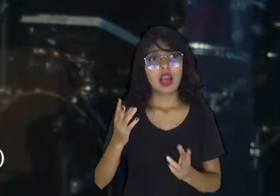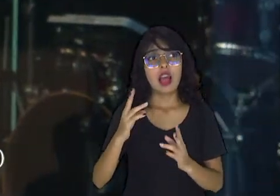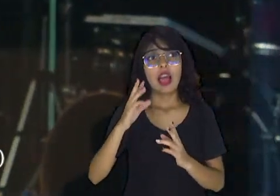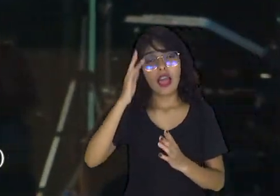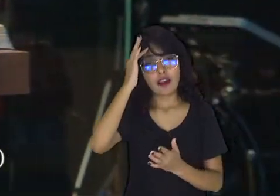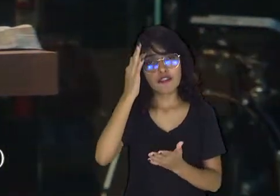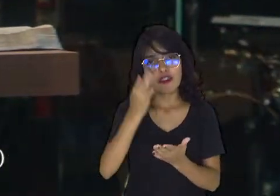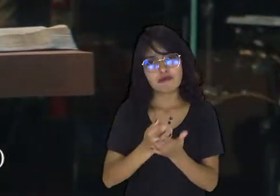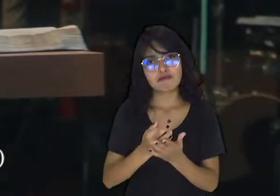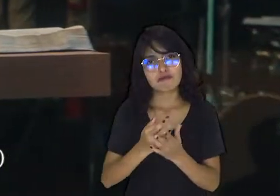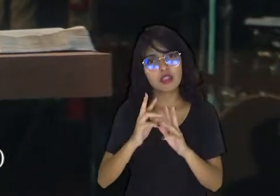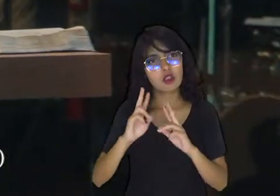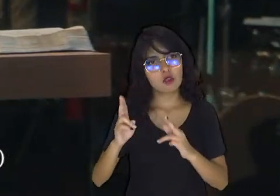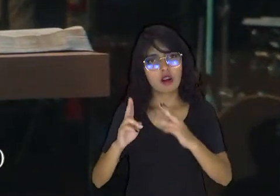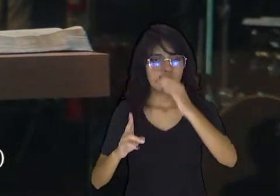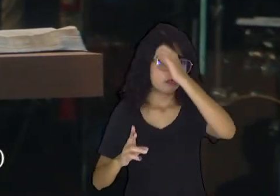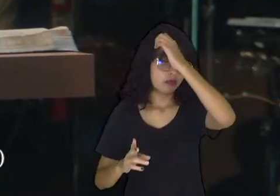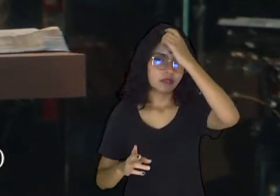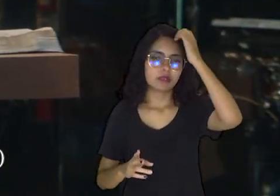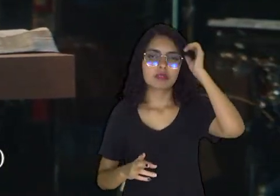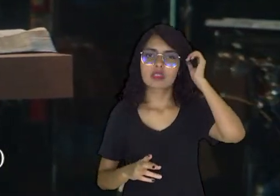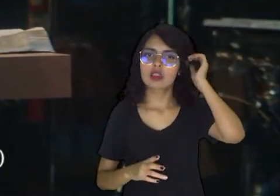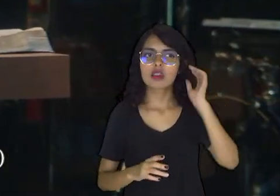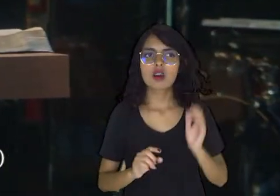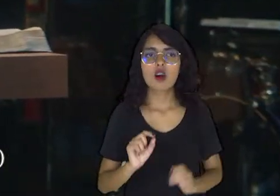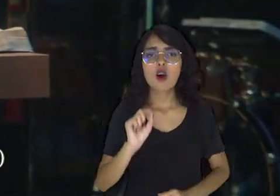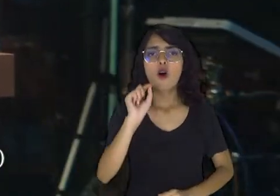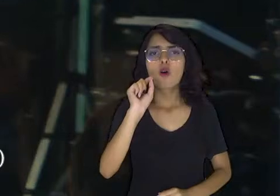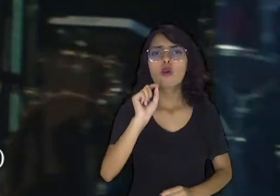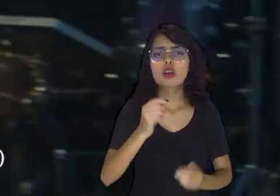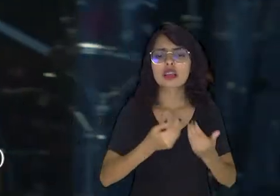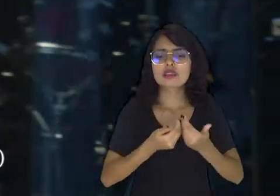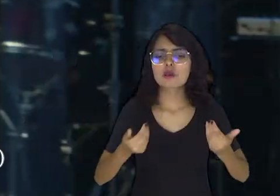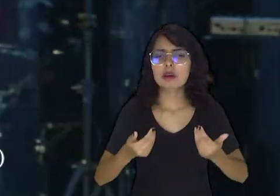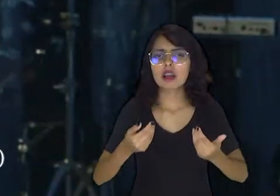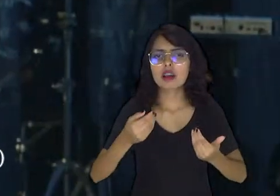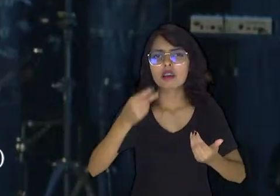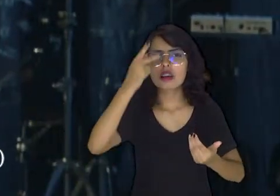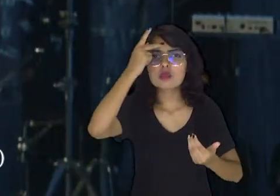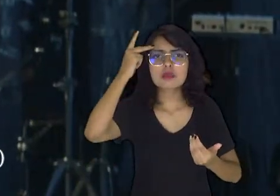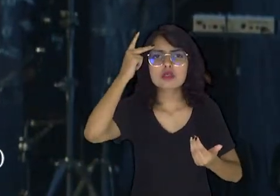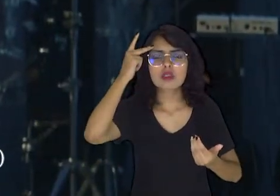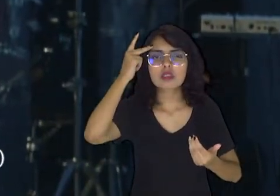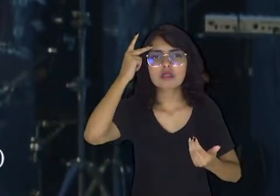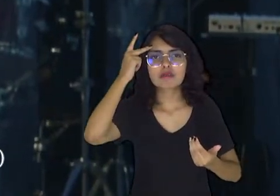que separa as pessoas? Fé diferente.